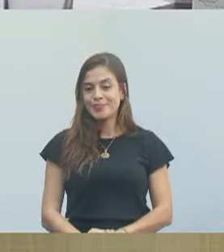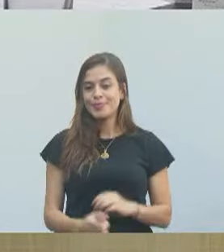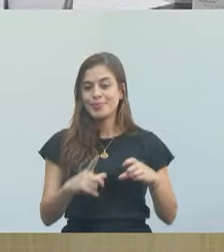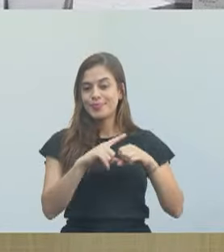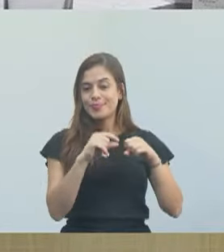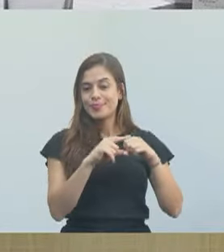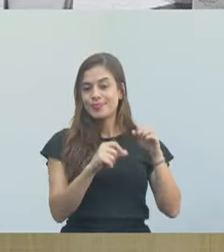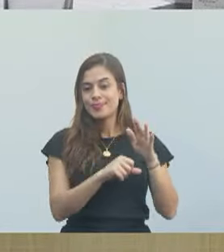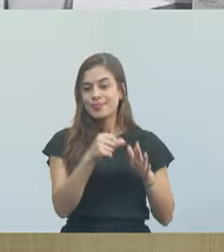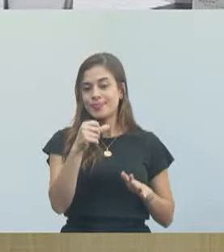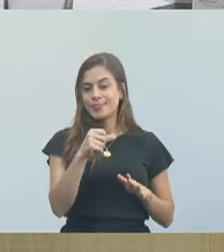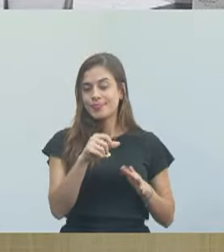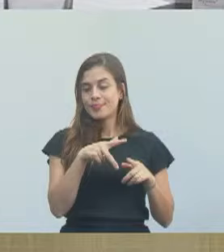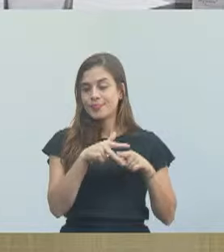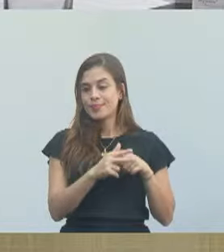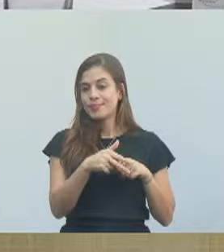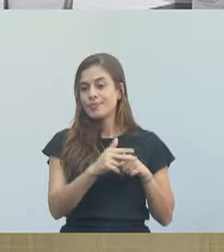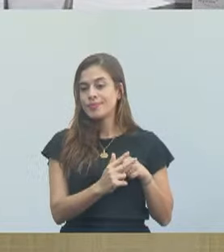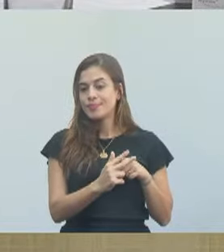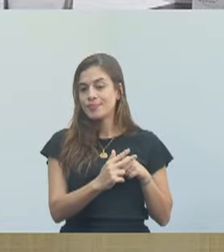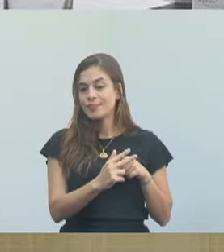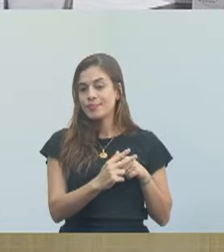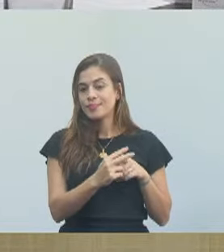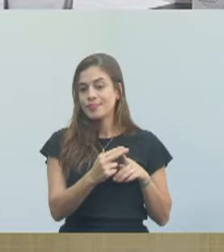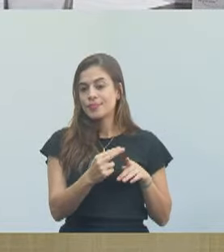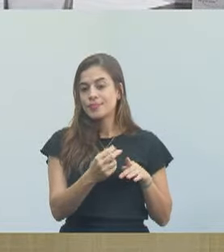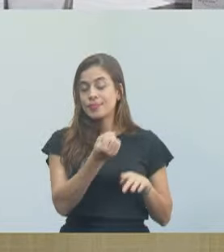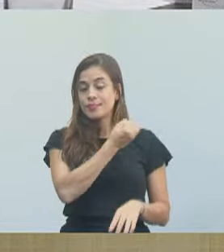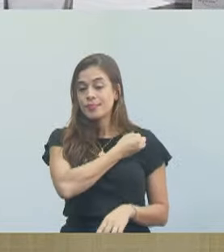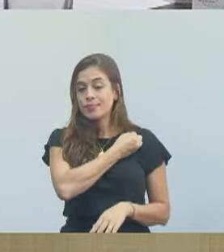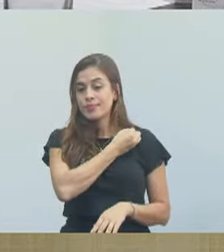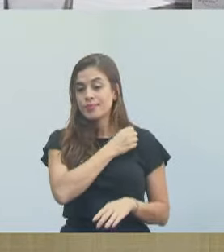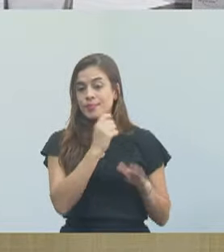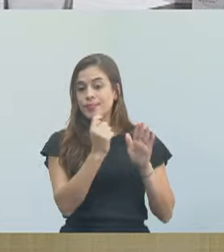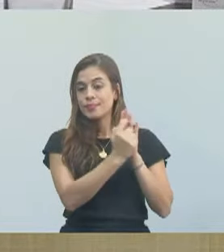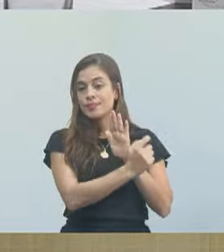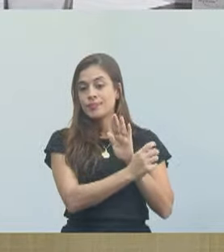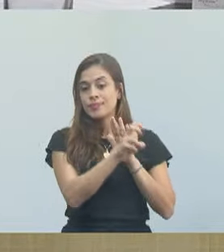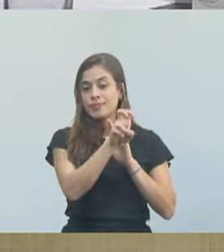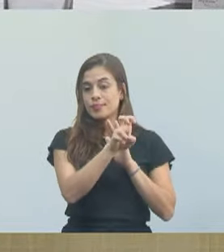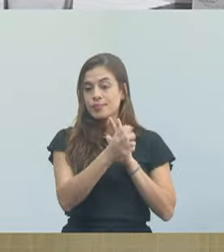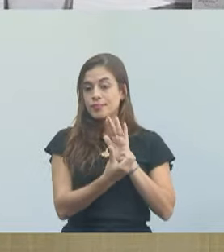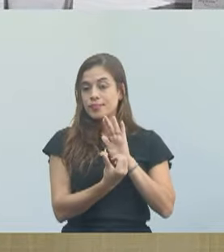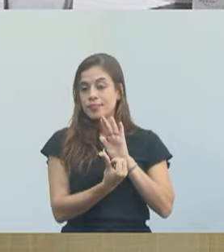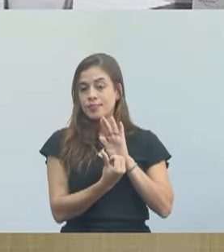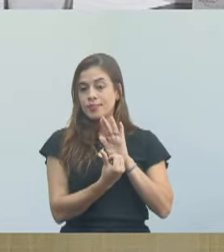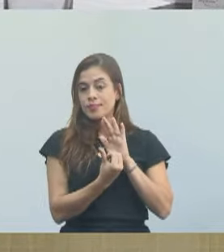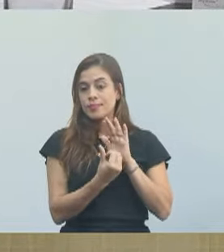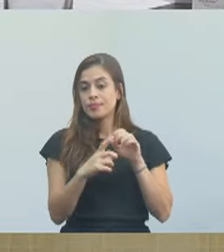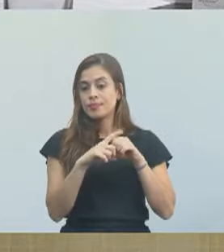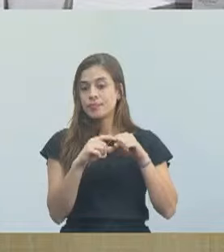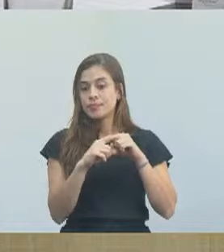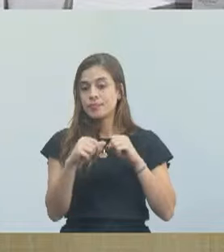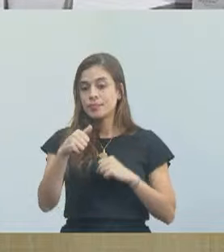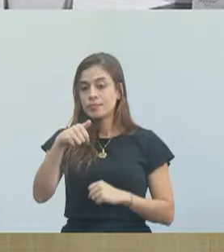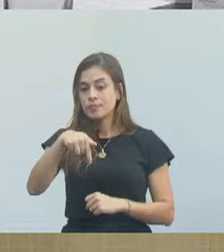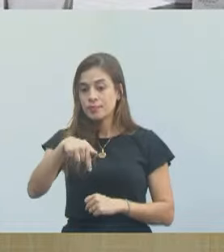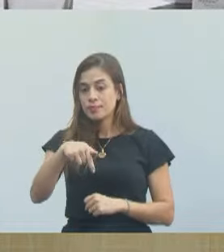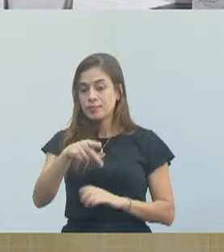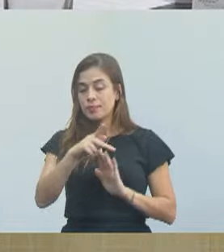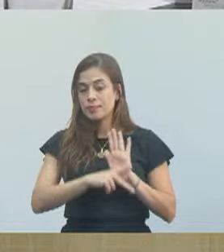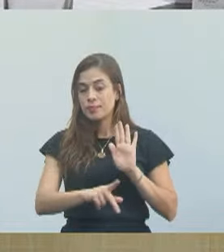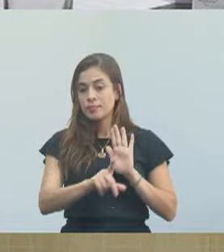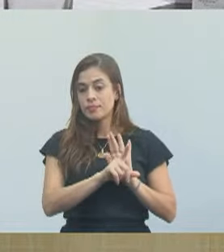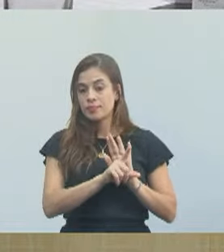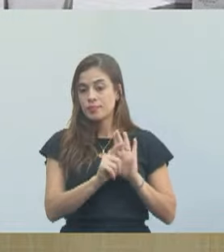Artigo 1º, fica corrigidas as numerações dos parágrafos 5º e 6º do artigo 17 do projeto de